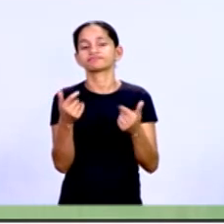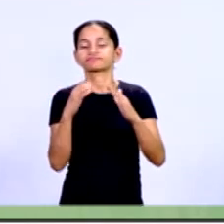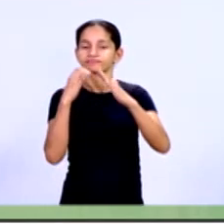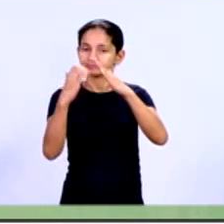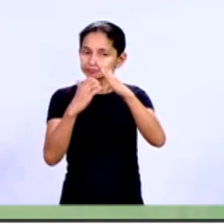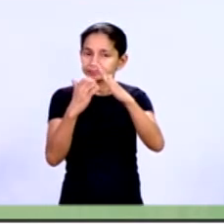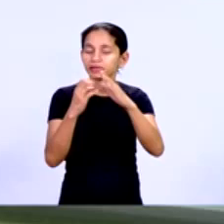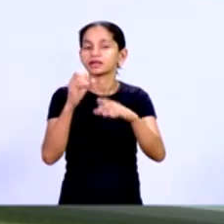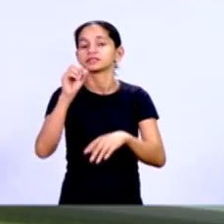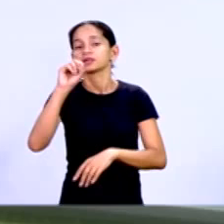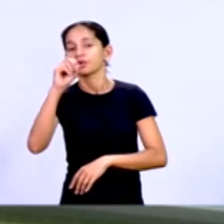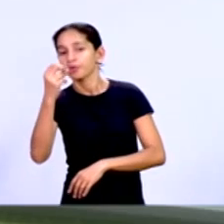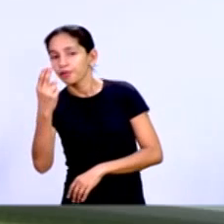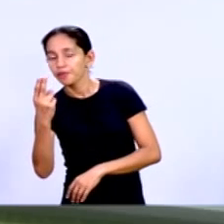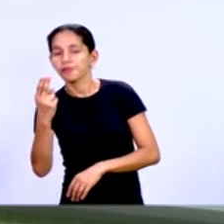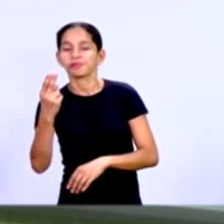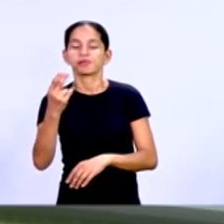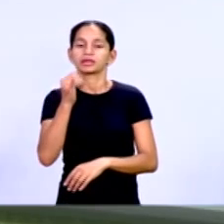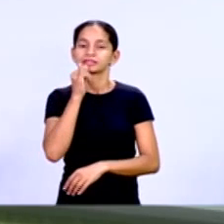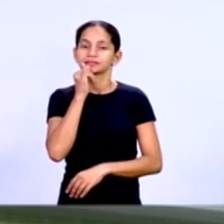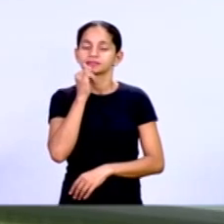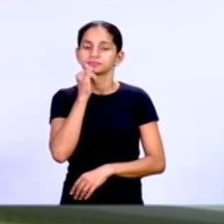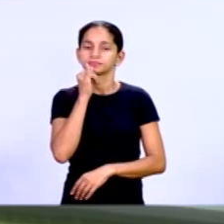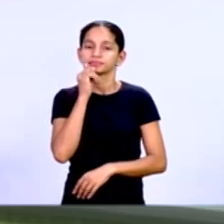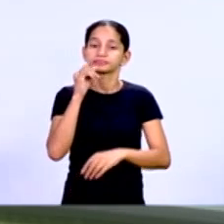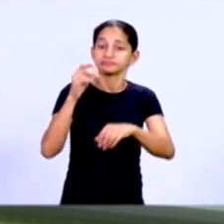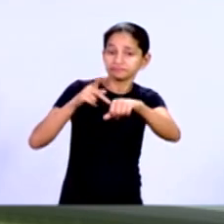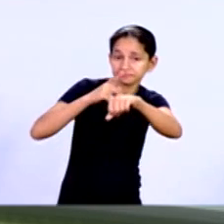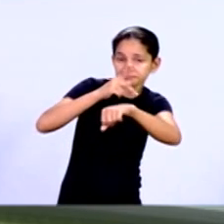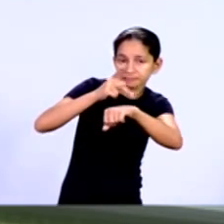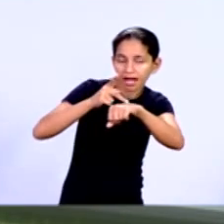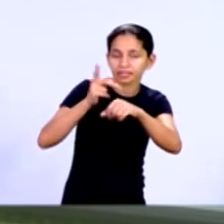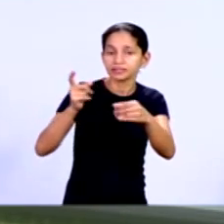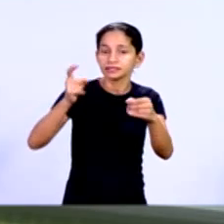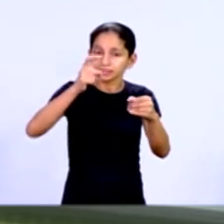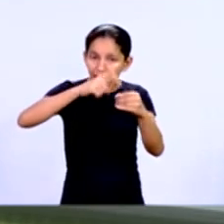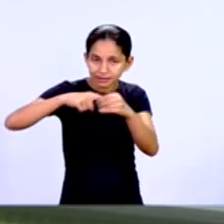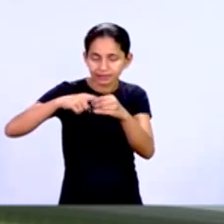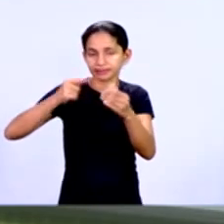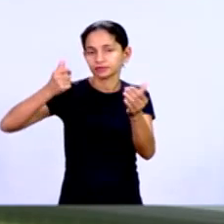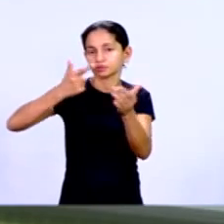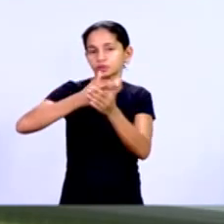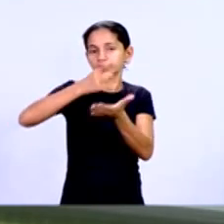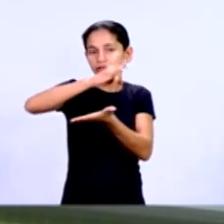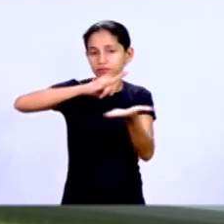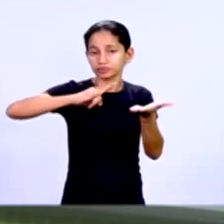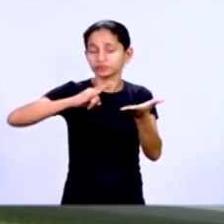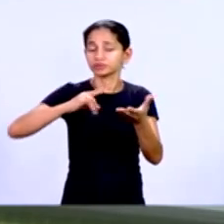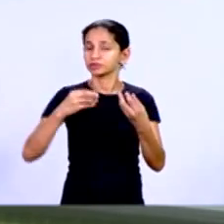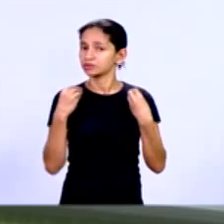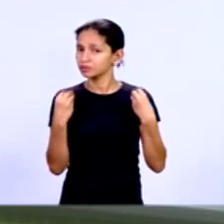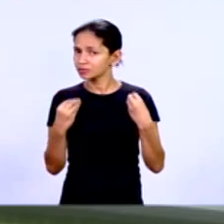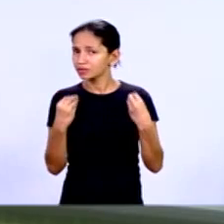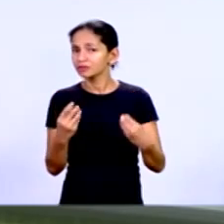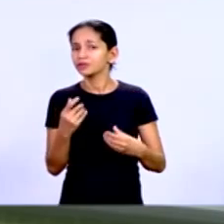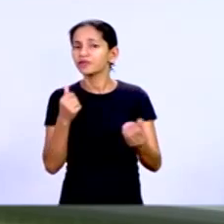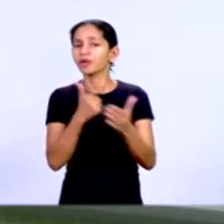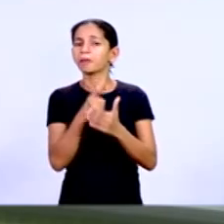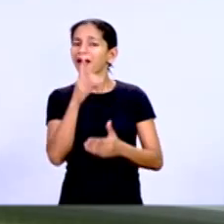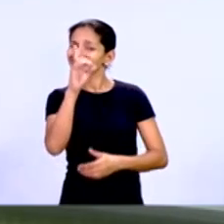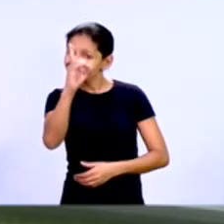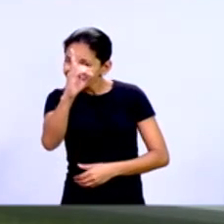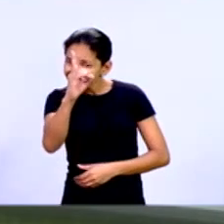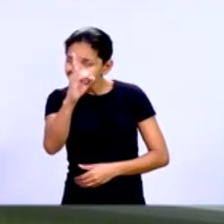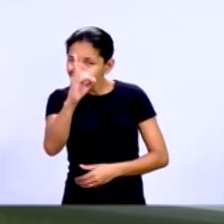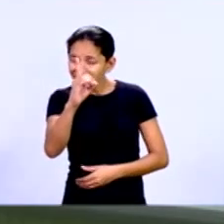ou num país que ela tem, por exemplo, a classificação D, que ela é inadimplente, evidentemente você está correndo um sério risco de perder